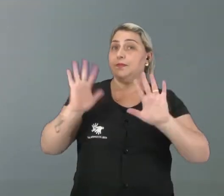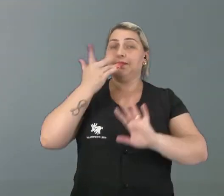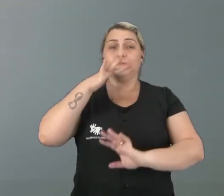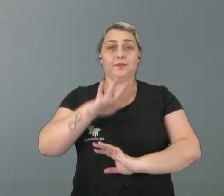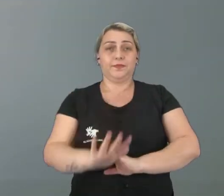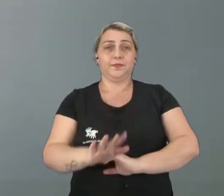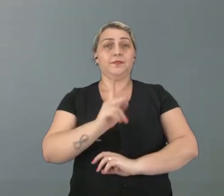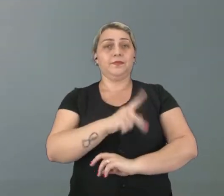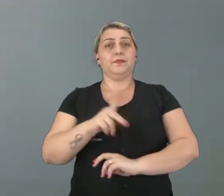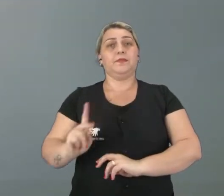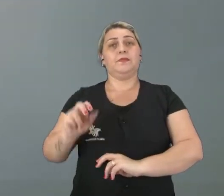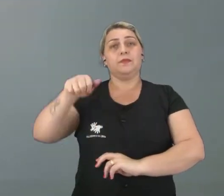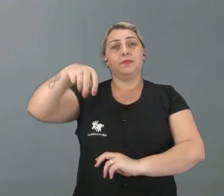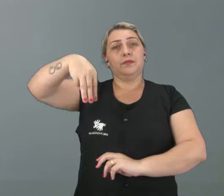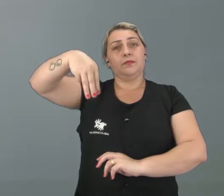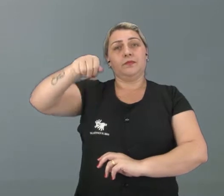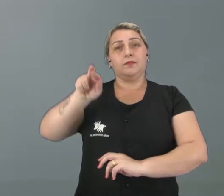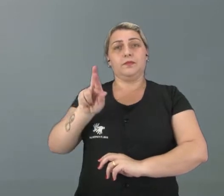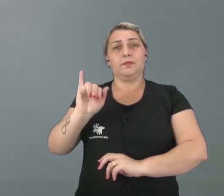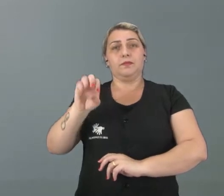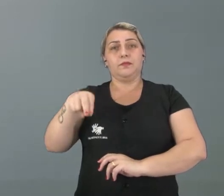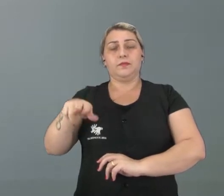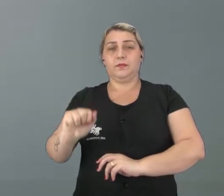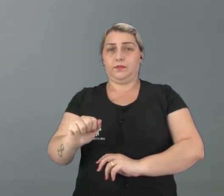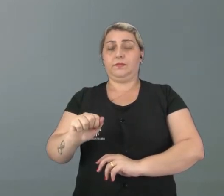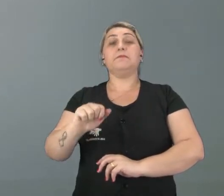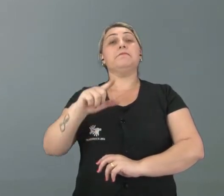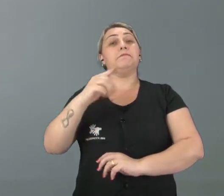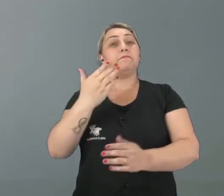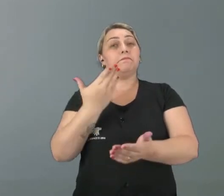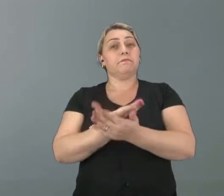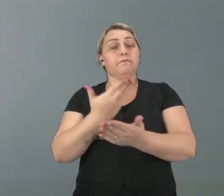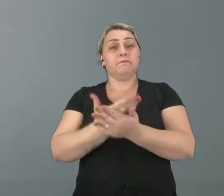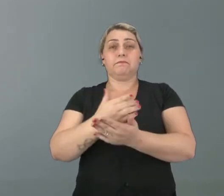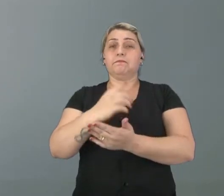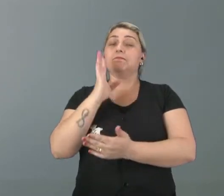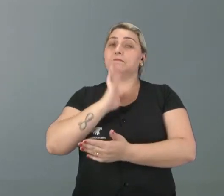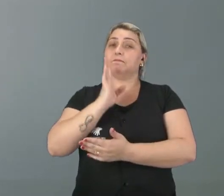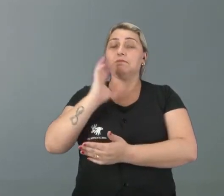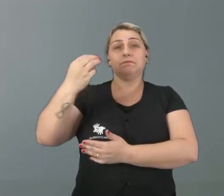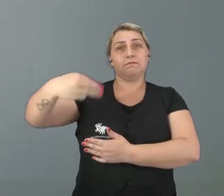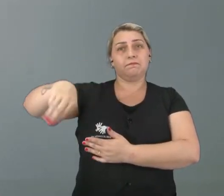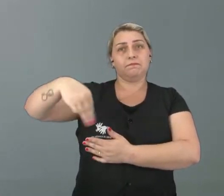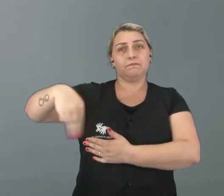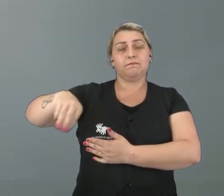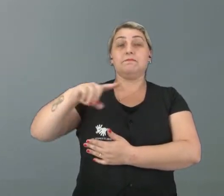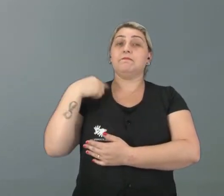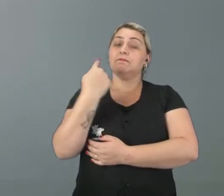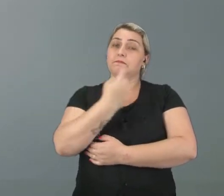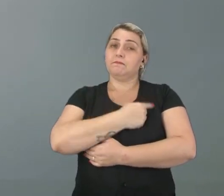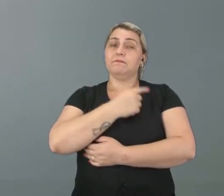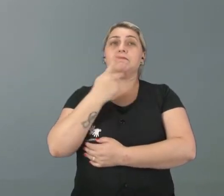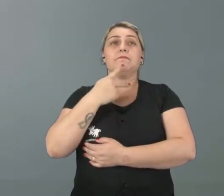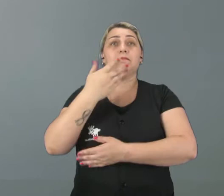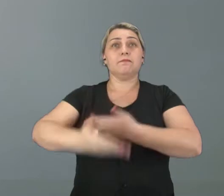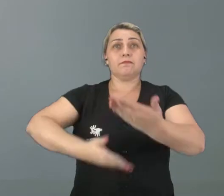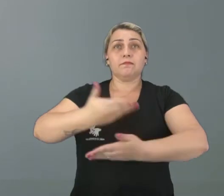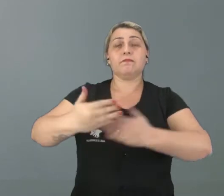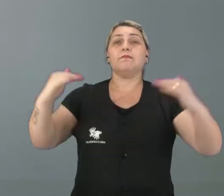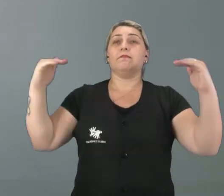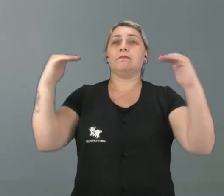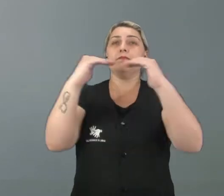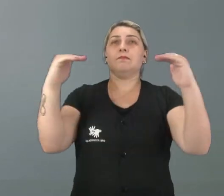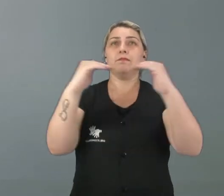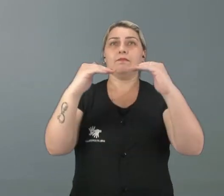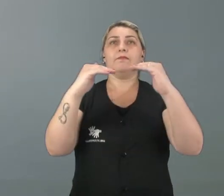Olá, crianças! Eu sou a professora Marina e nós vamos ter uma aula hoje bem legal de matemática. Nós vamos falar sobre a